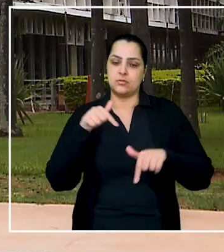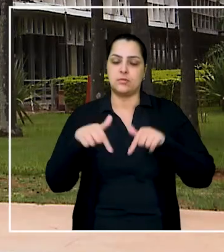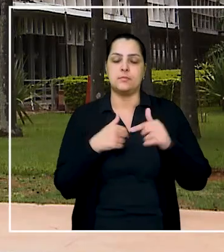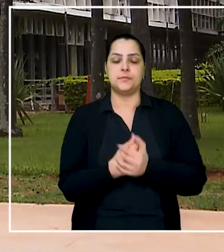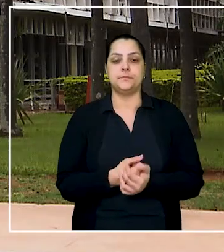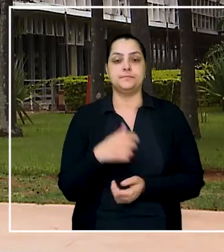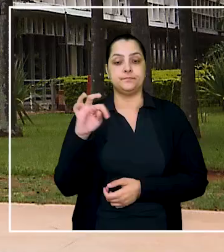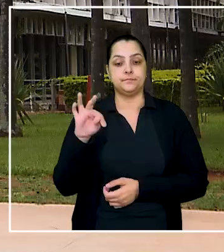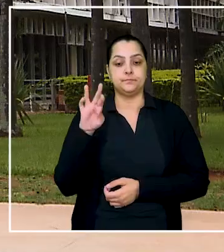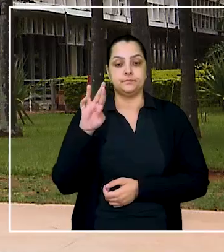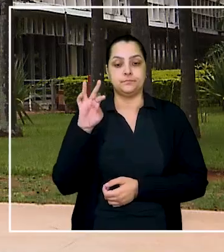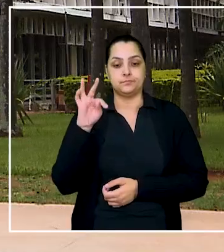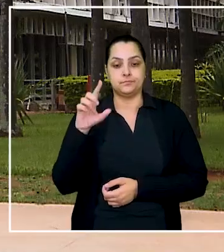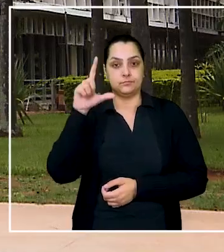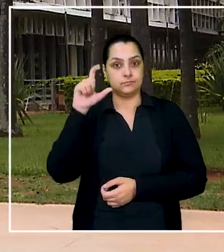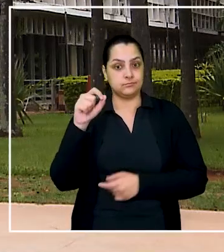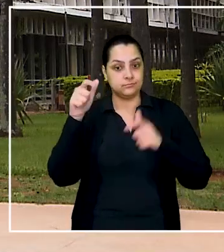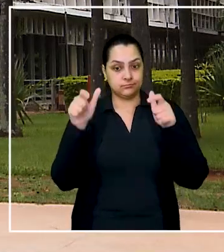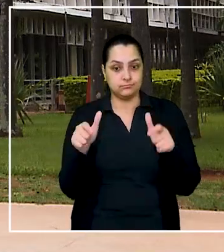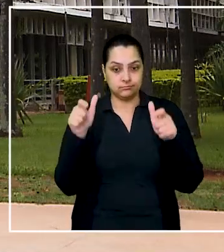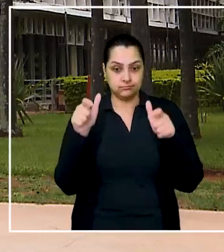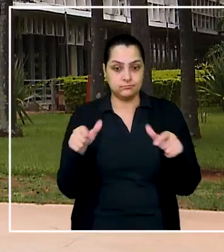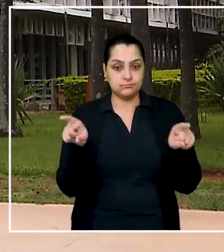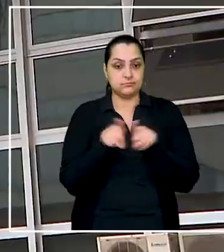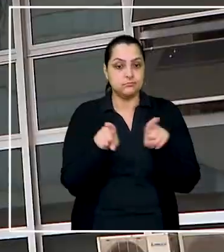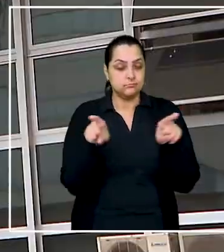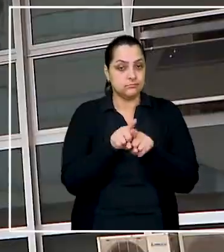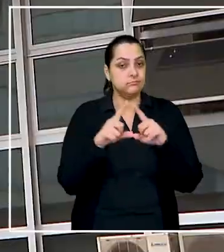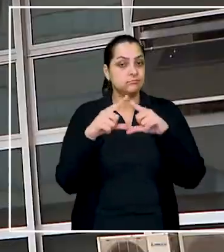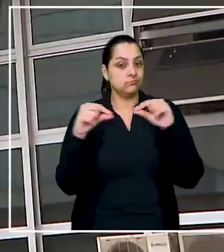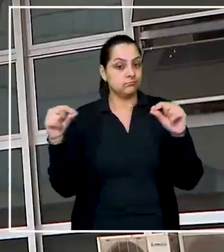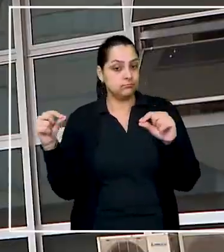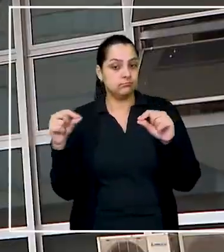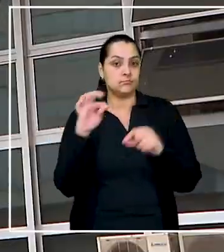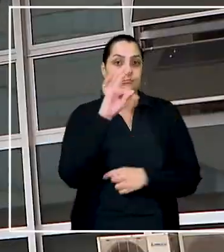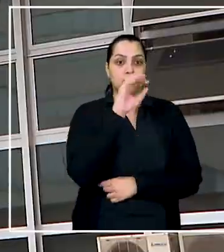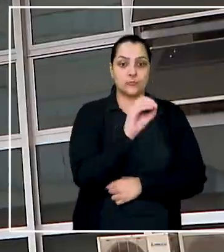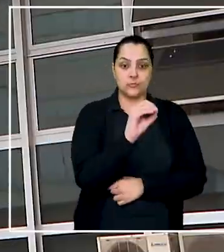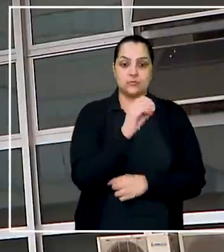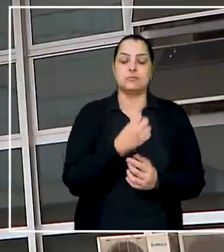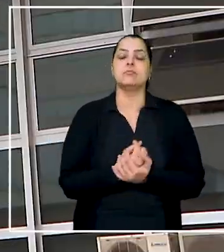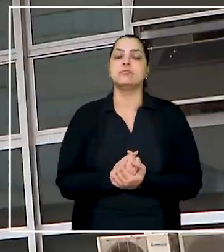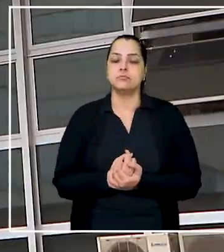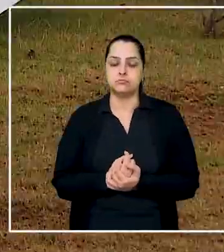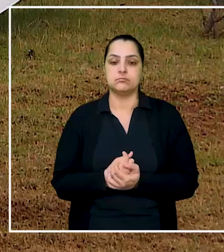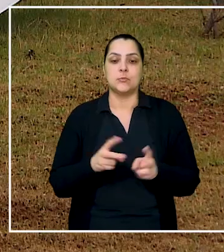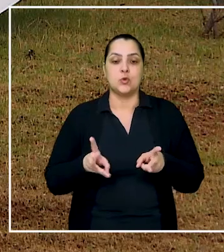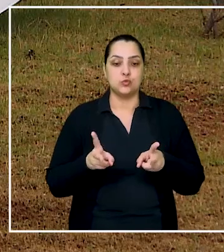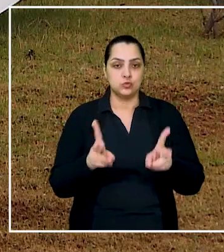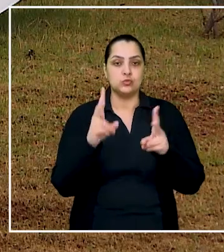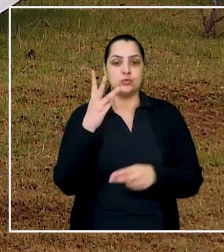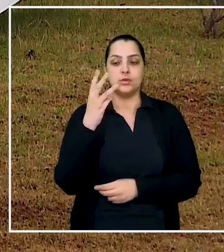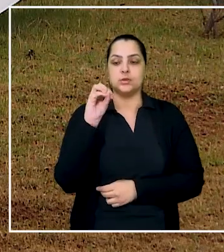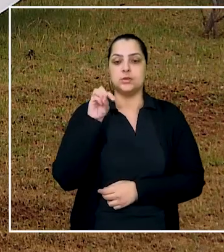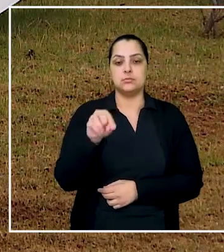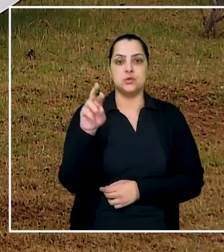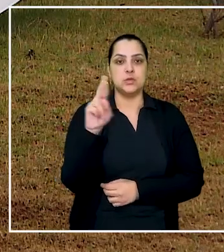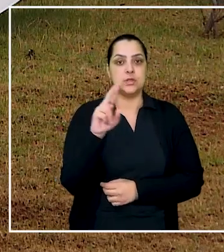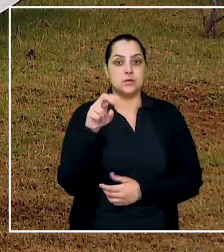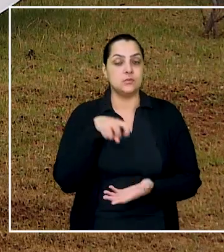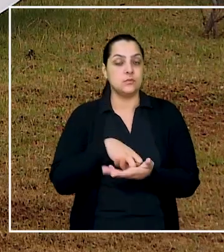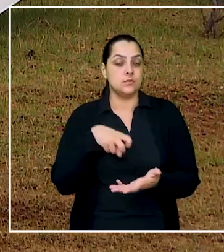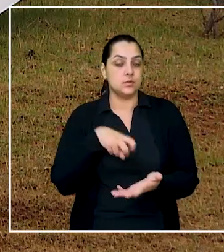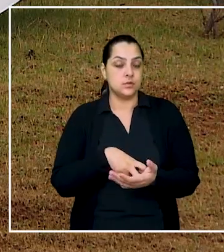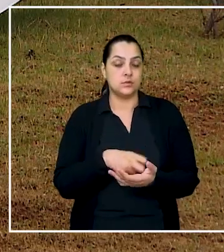serviço. O Tribunal Regional do Trabalho da 10ª Região, que compreende o Distrito Federal e o Tocantins, manteve em R$30 mil